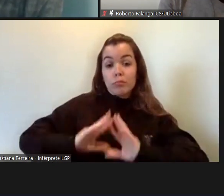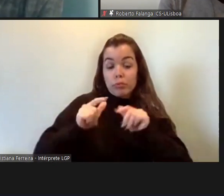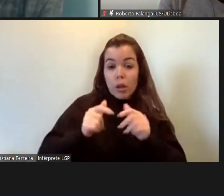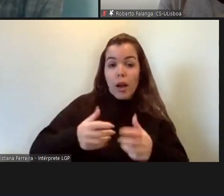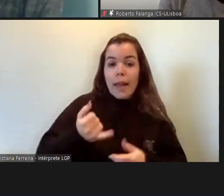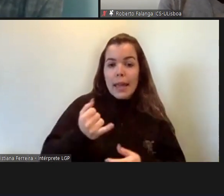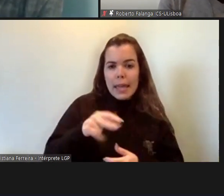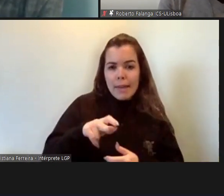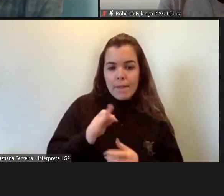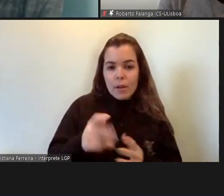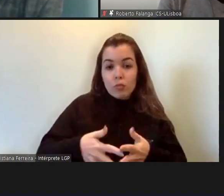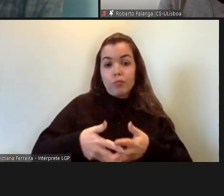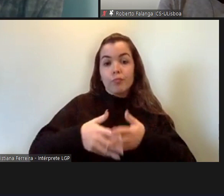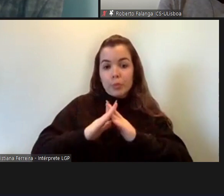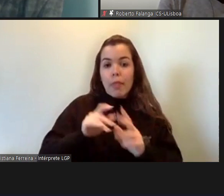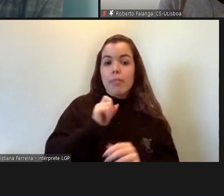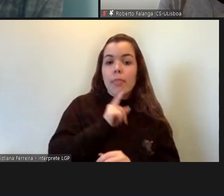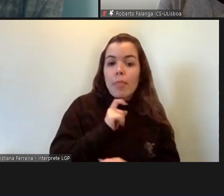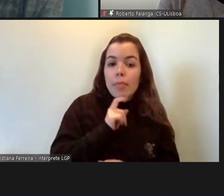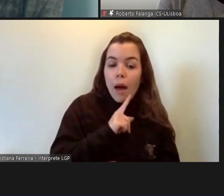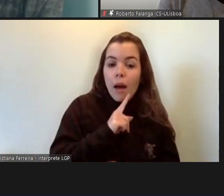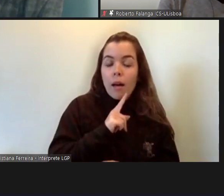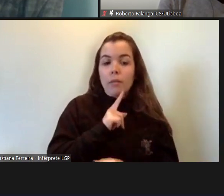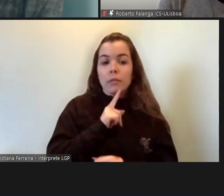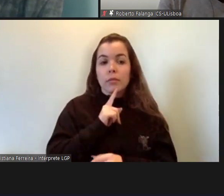infraestrutura em que permite,